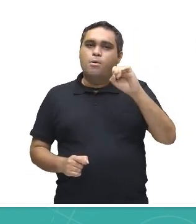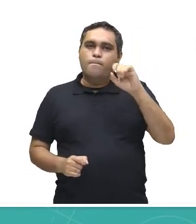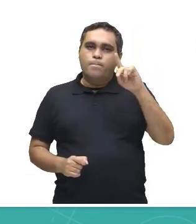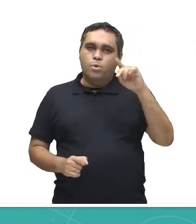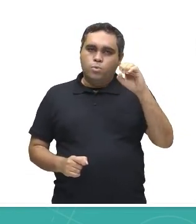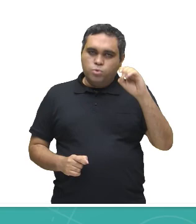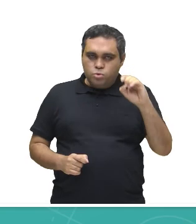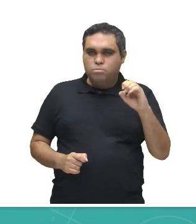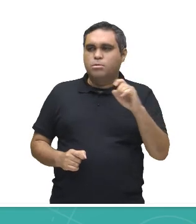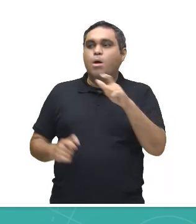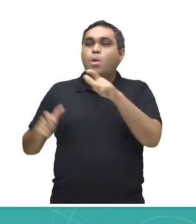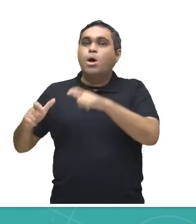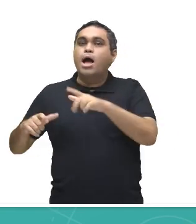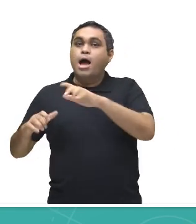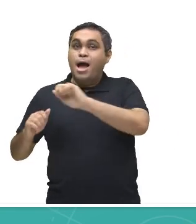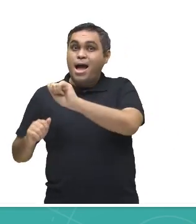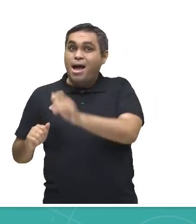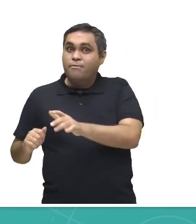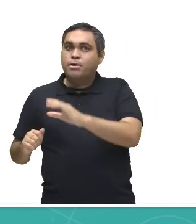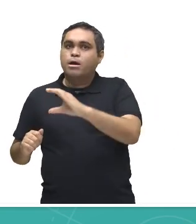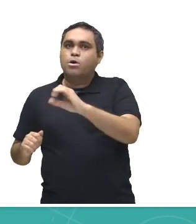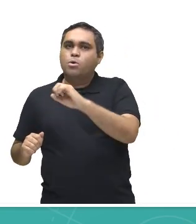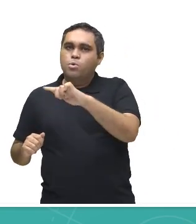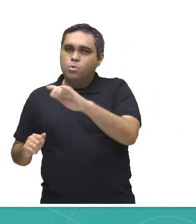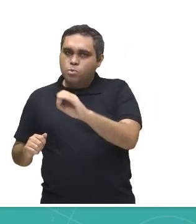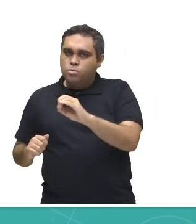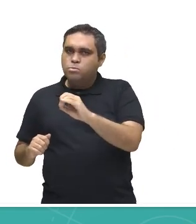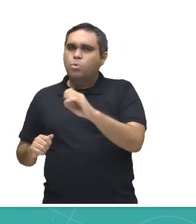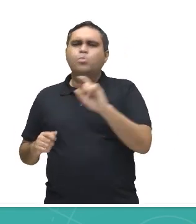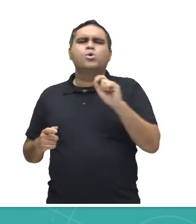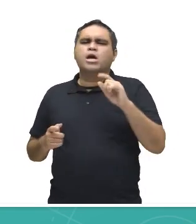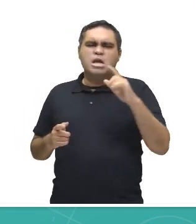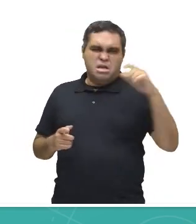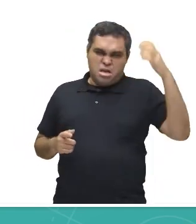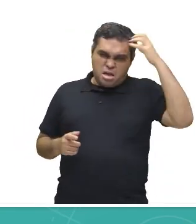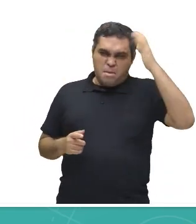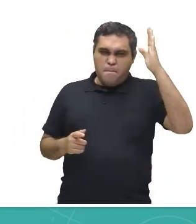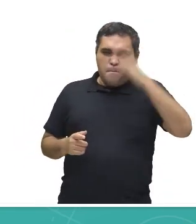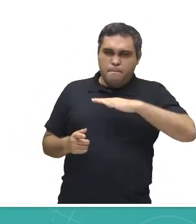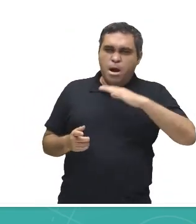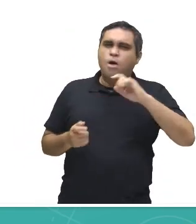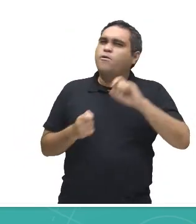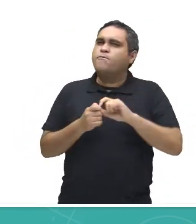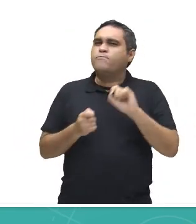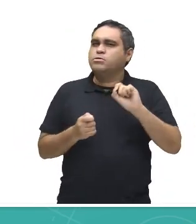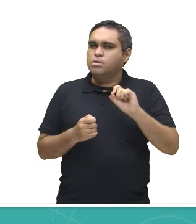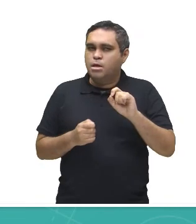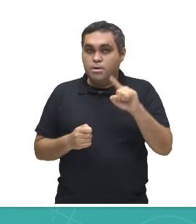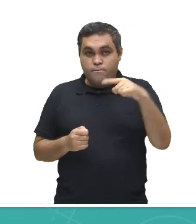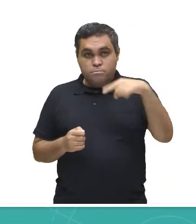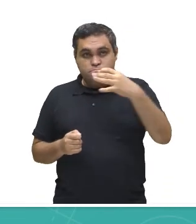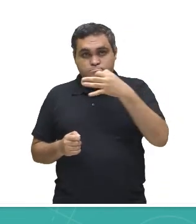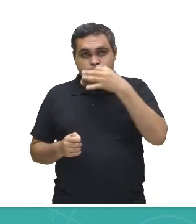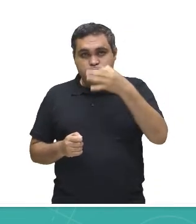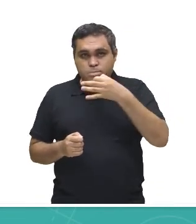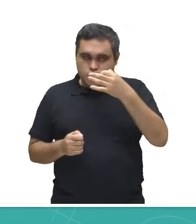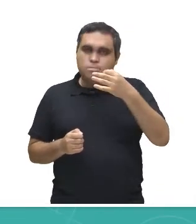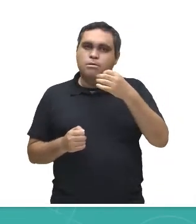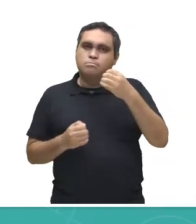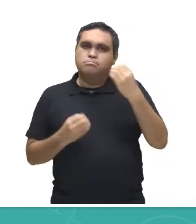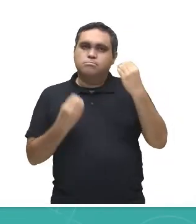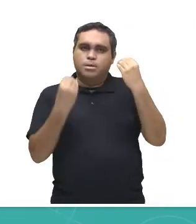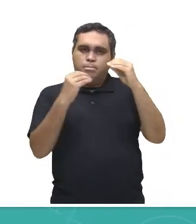do Congo, país africano. Bem, essa era uma questão, né? Uma resposta pessoal, você